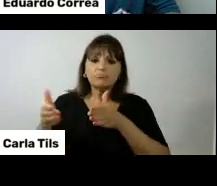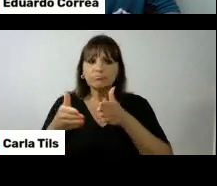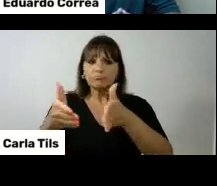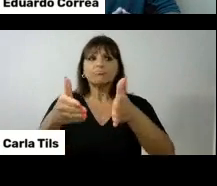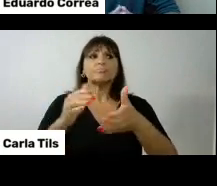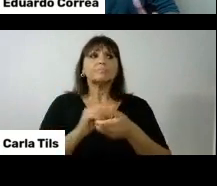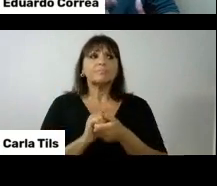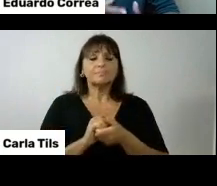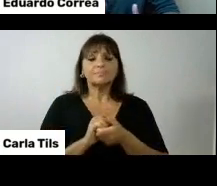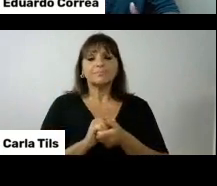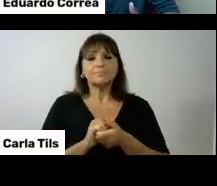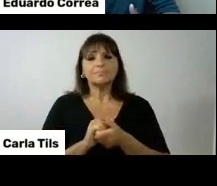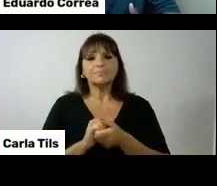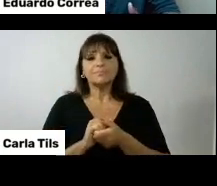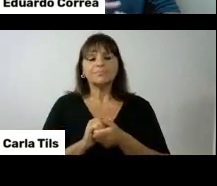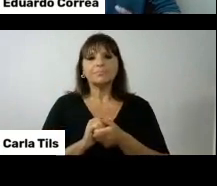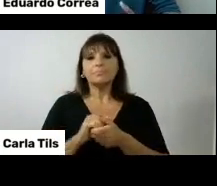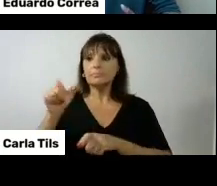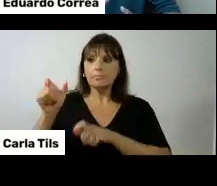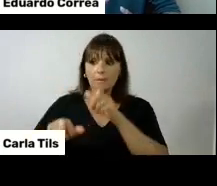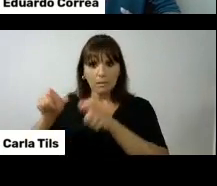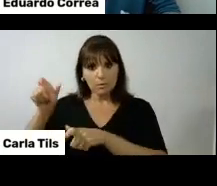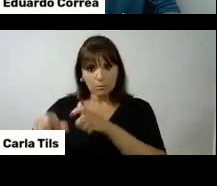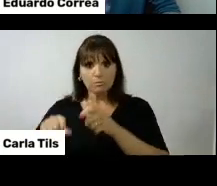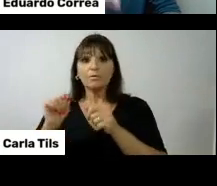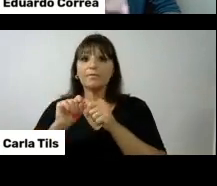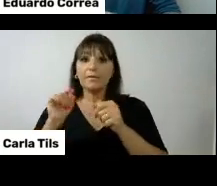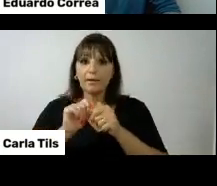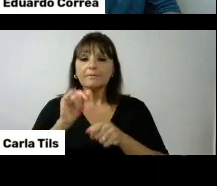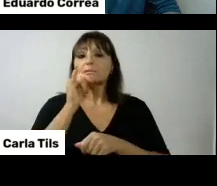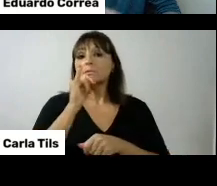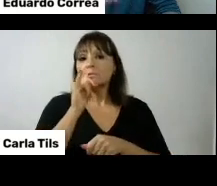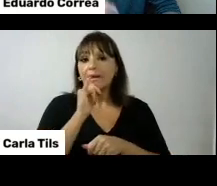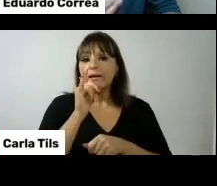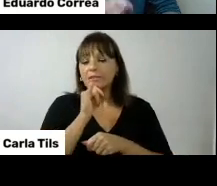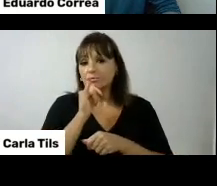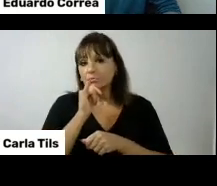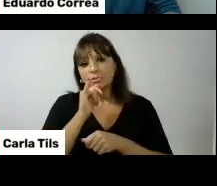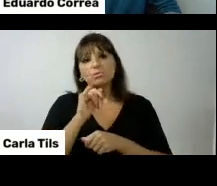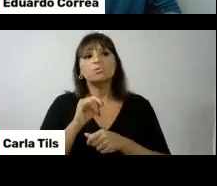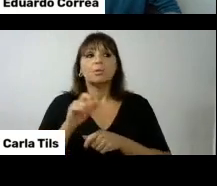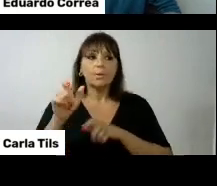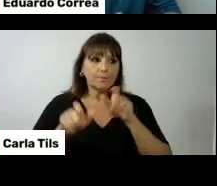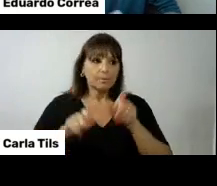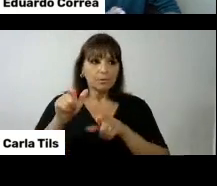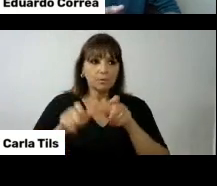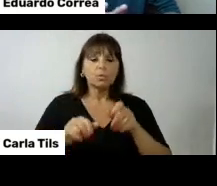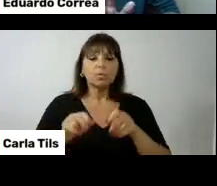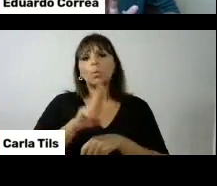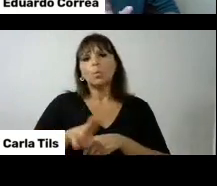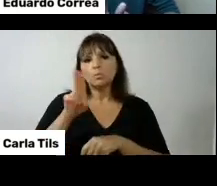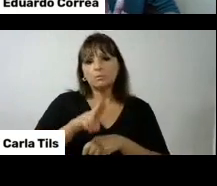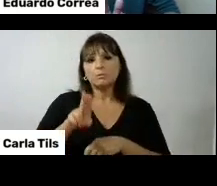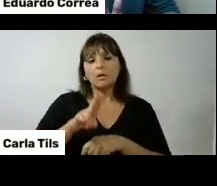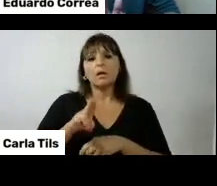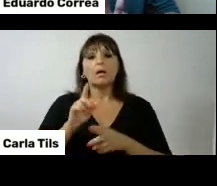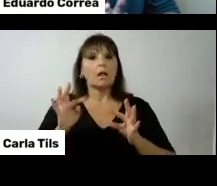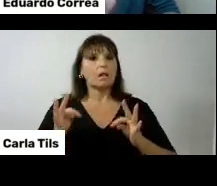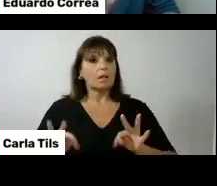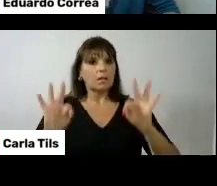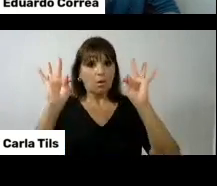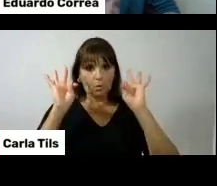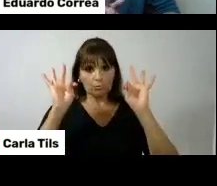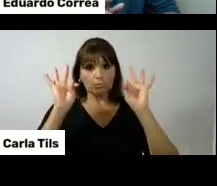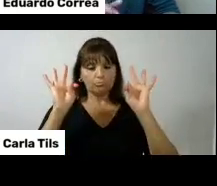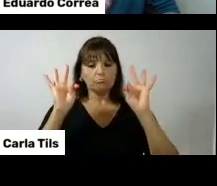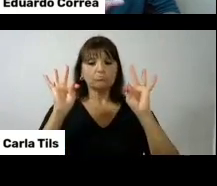ainda, colocar pessoas que façam esse teste manual, pessoas que realmente façam uso da tecnologia. E aí chega um ponto bem interessante.